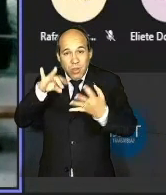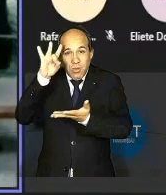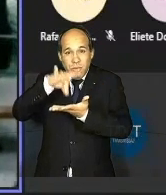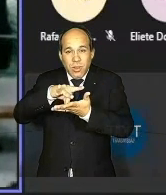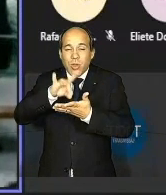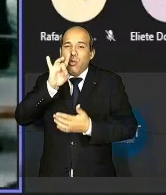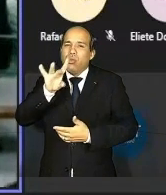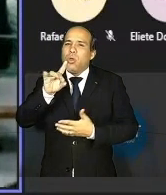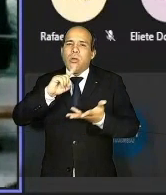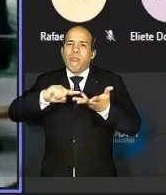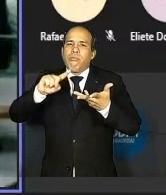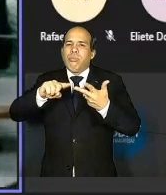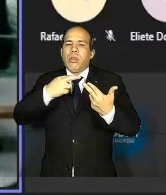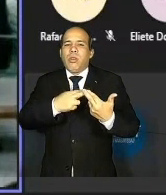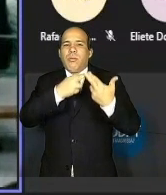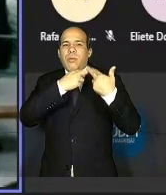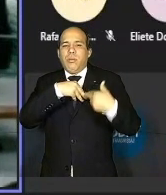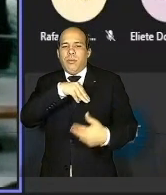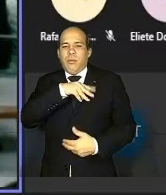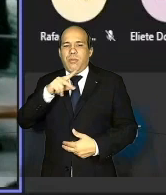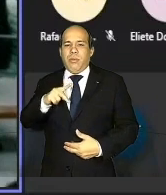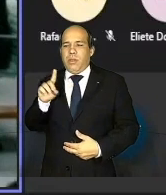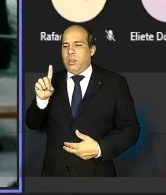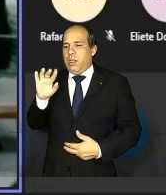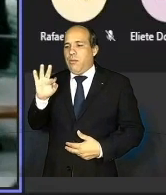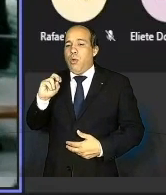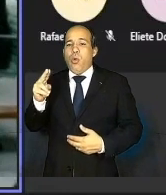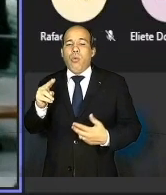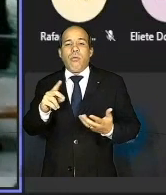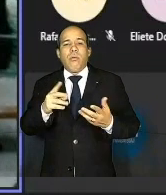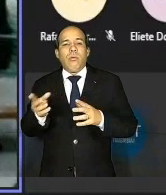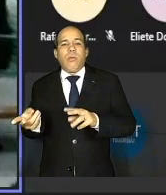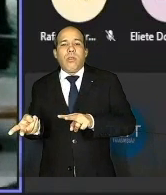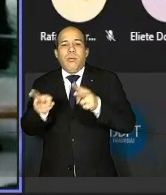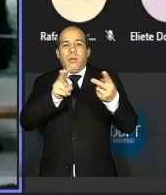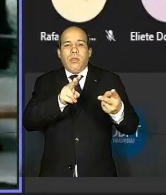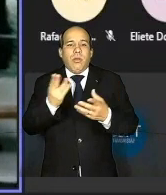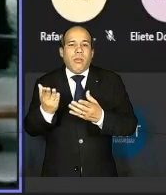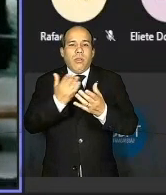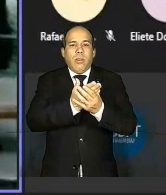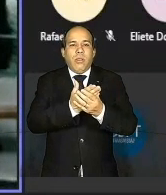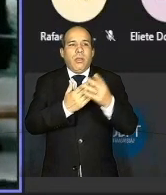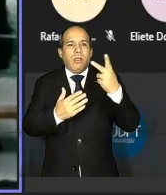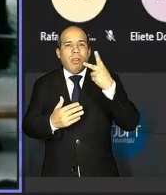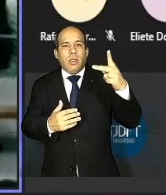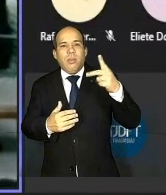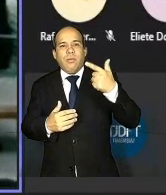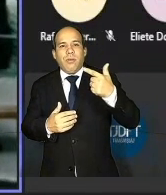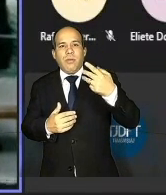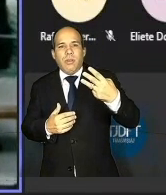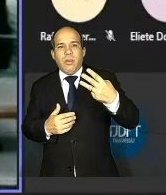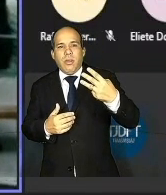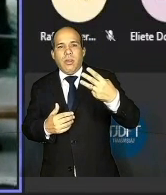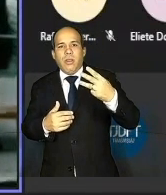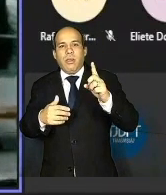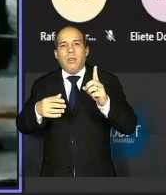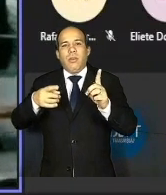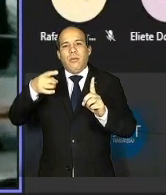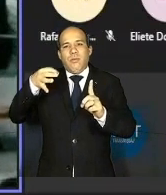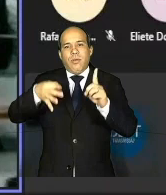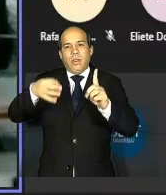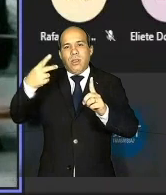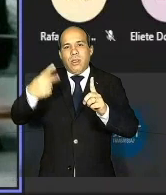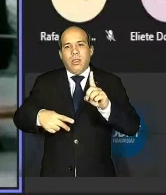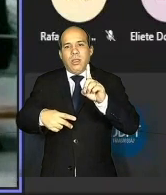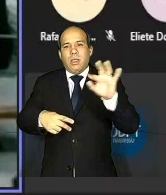no caso concreto, apenas de atribuição do Ministério Público do Distrito Federal ante a tramitação do processo perante a